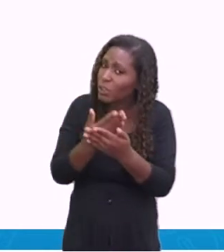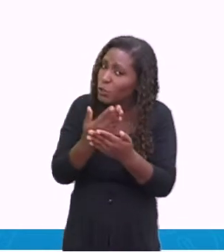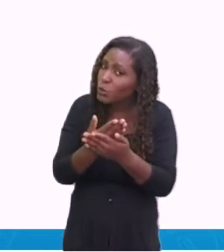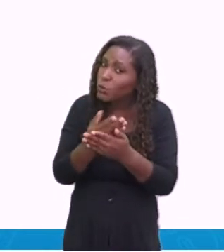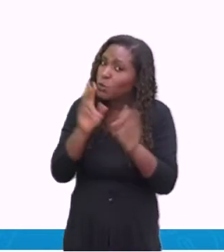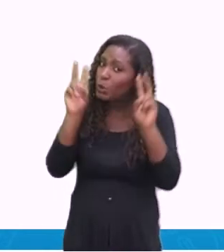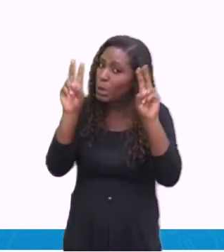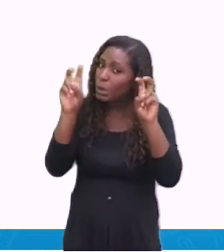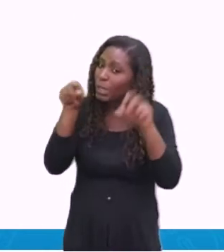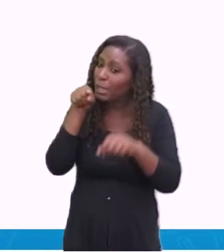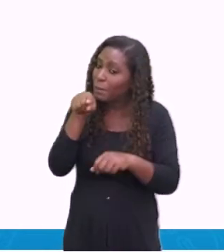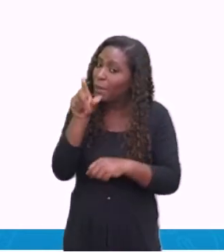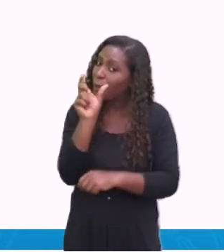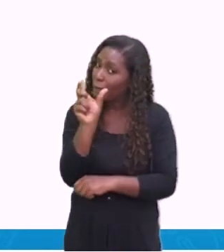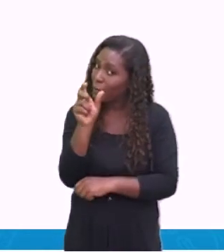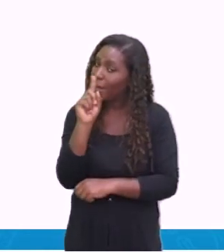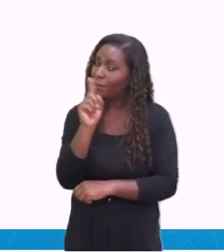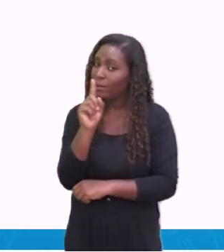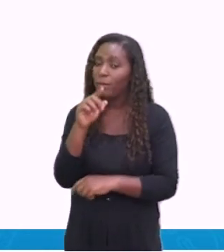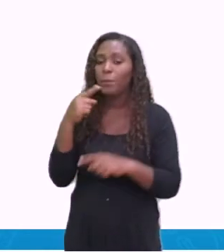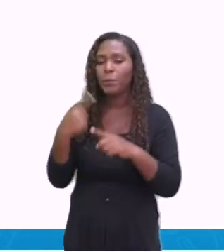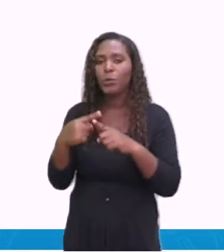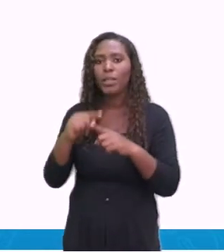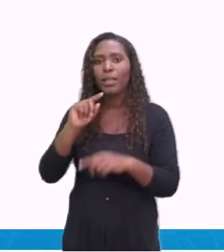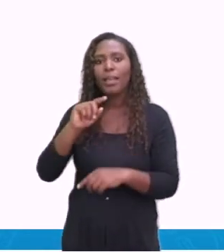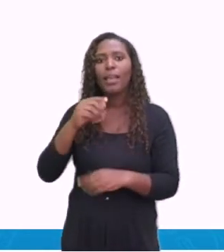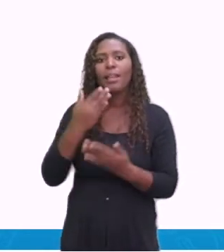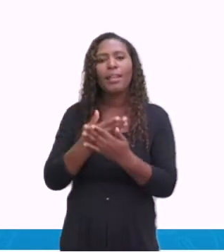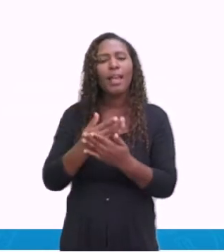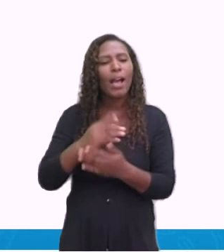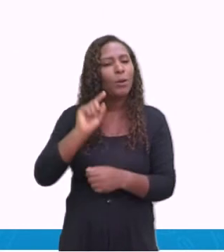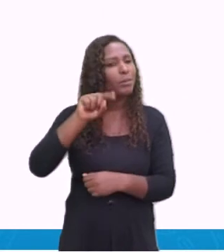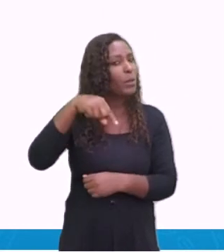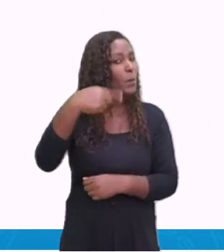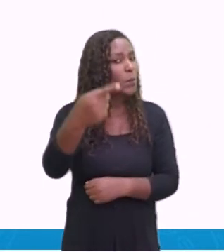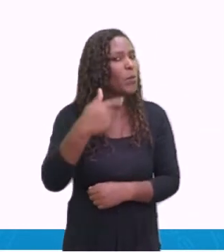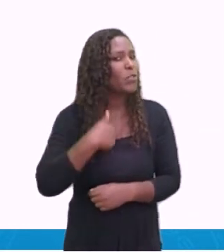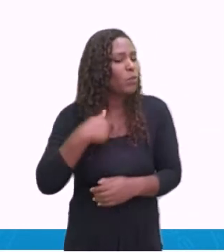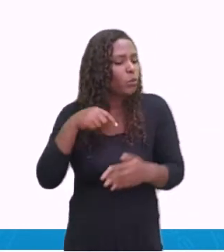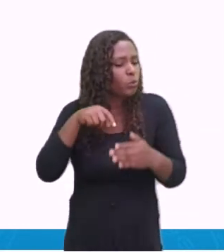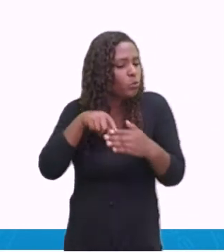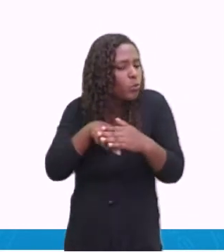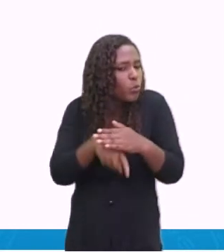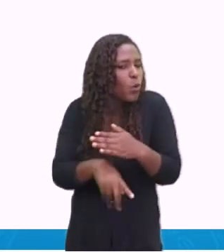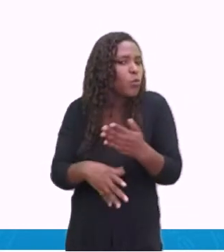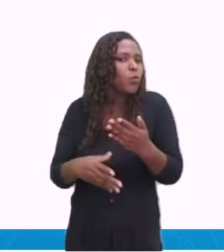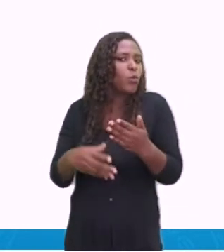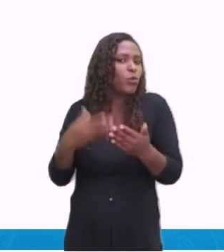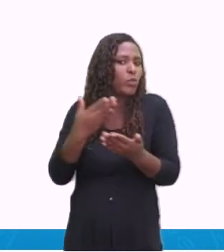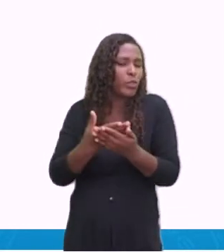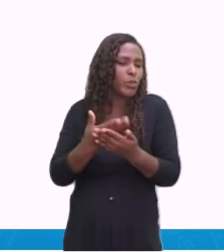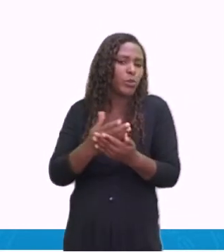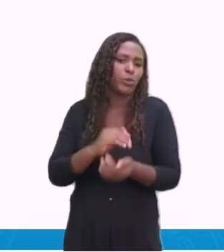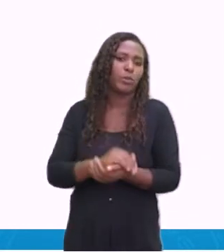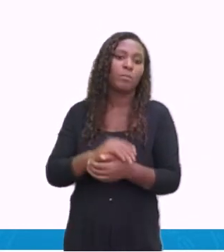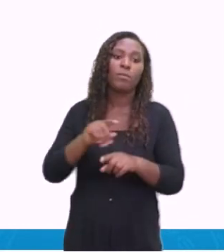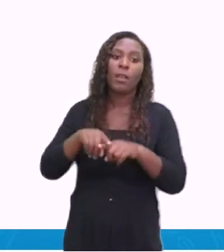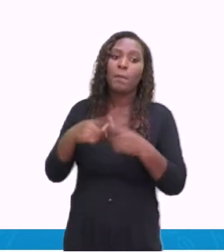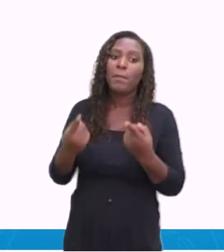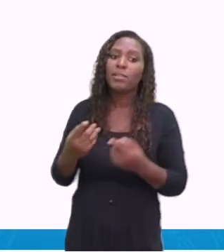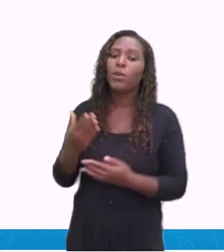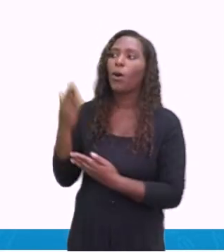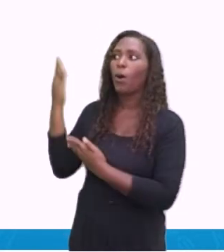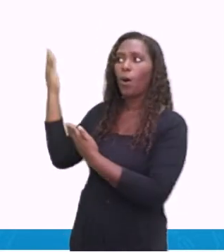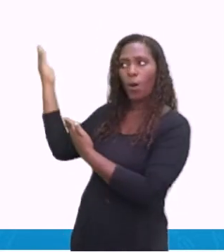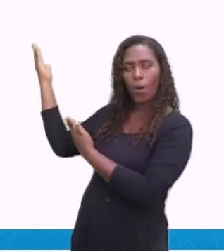Então, aqui só trouxe mesmo por exemplificação para vocês. Aqui no litoral, onde que foi falado, que se